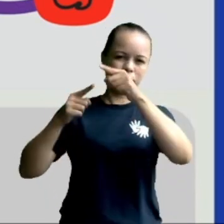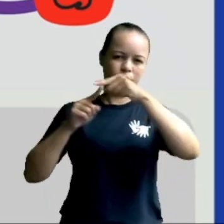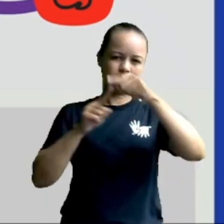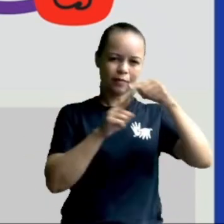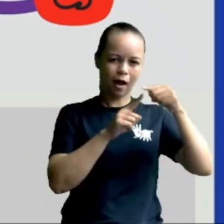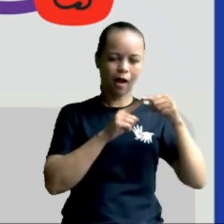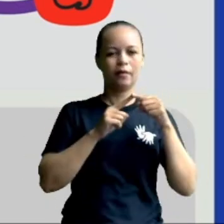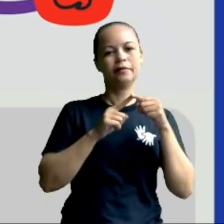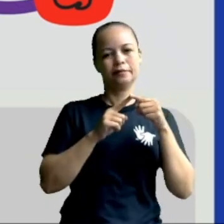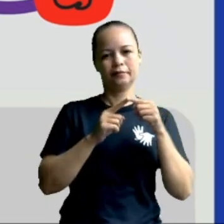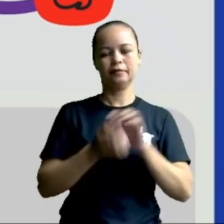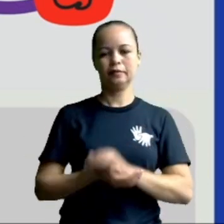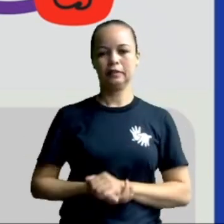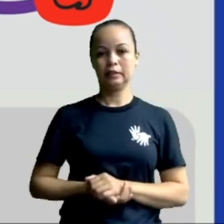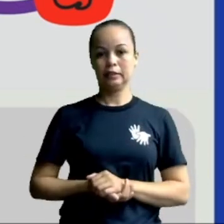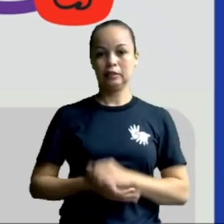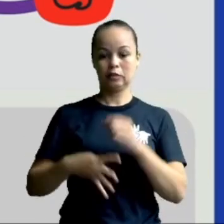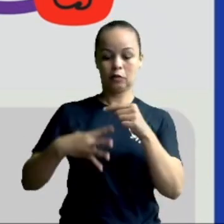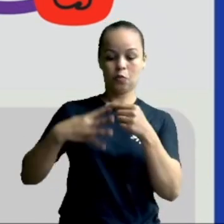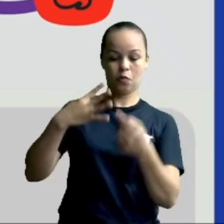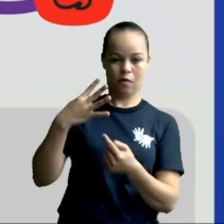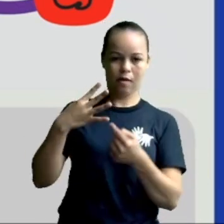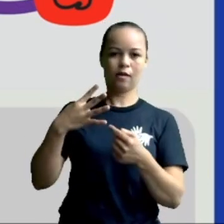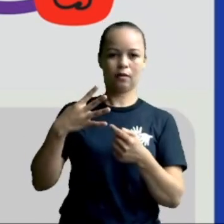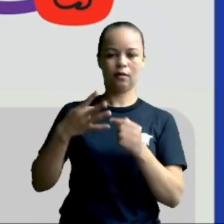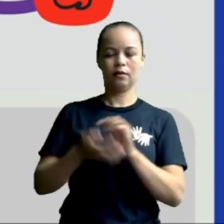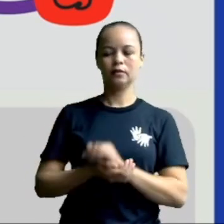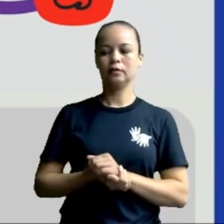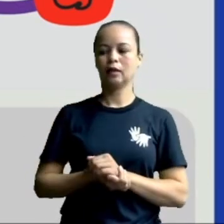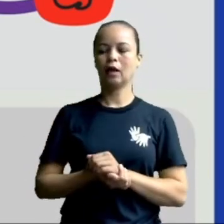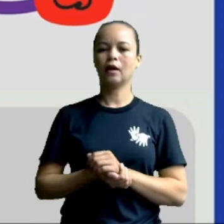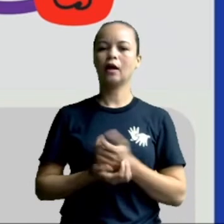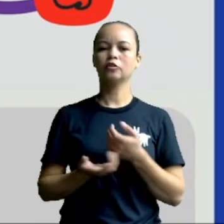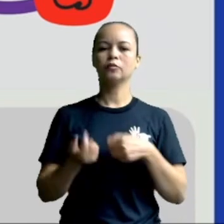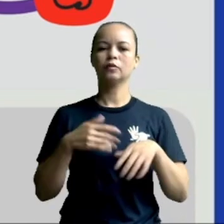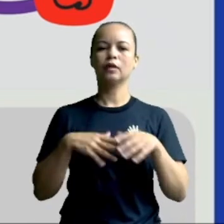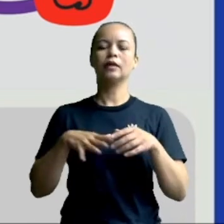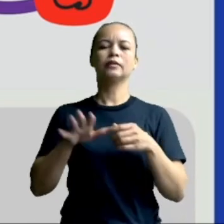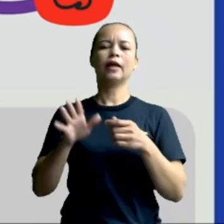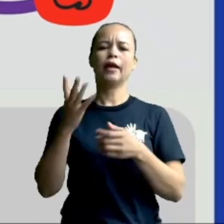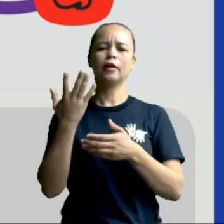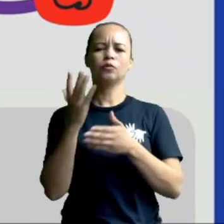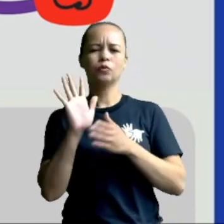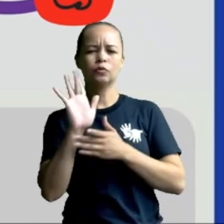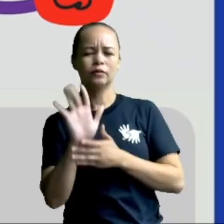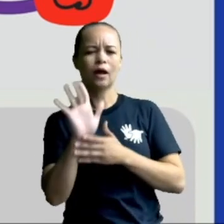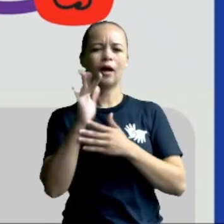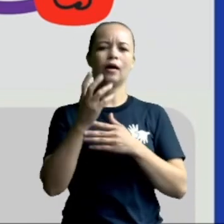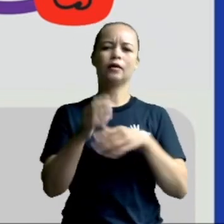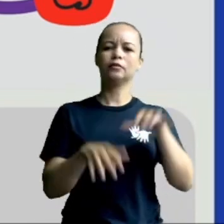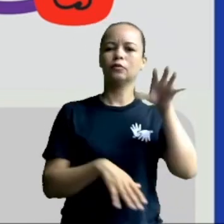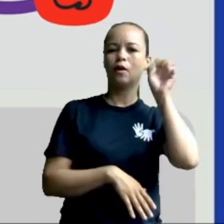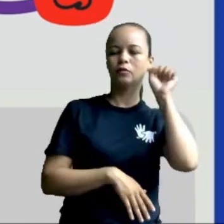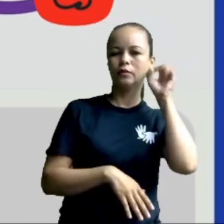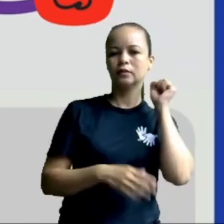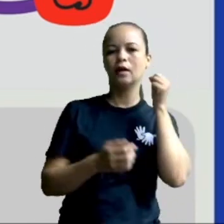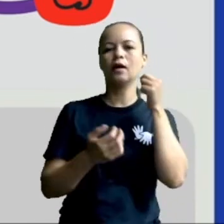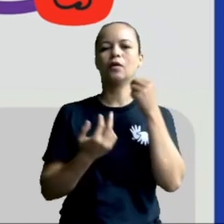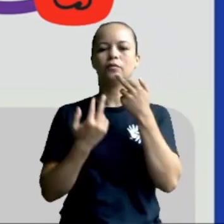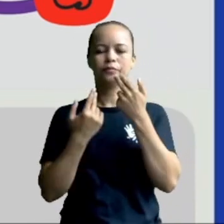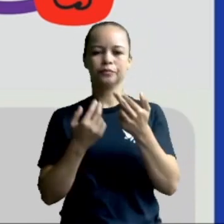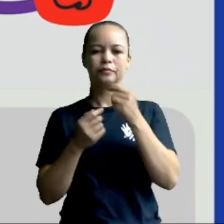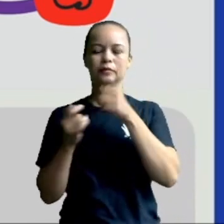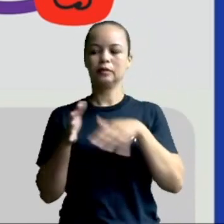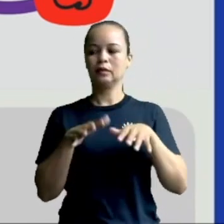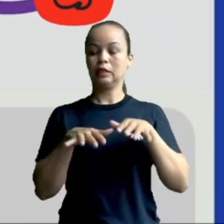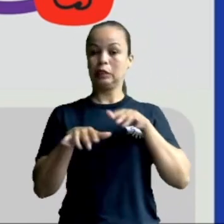os termorreceptores. E aí, como você percebe aqui, as modalidades. Aí tem o tato, a audição e o vestibular, que tem a ver com a